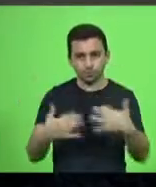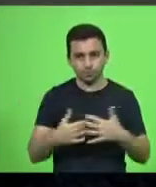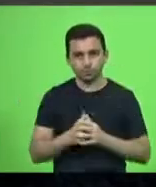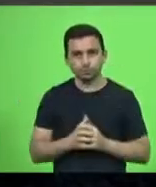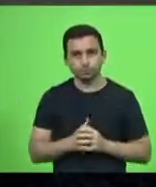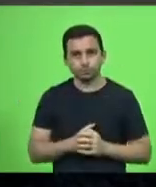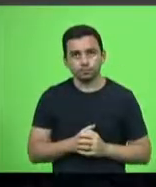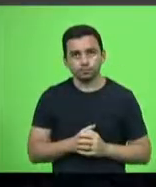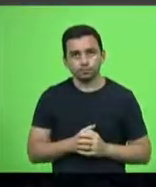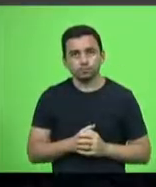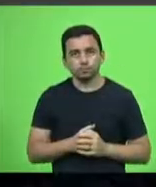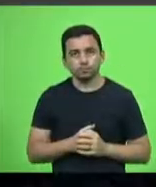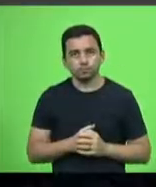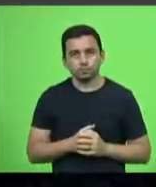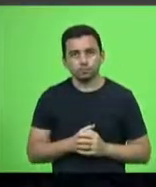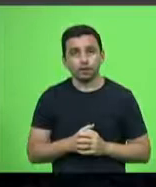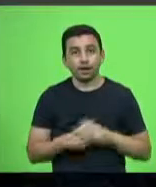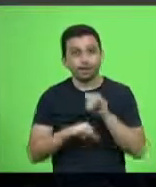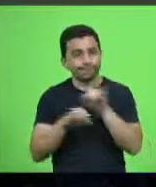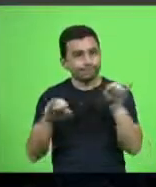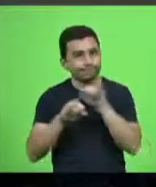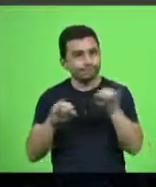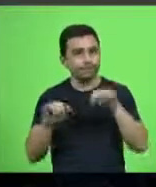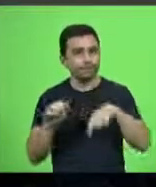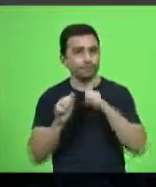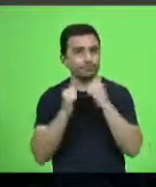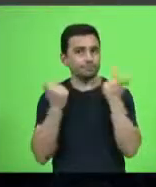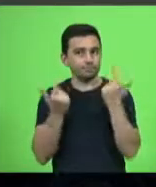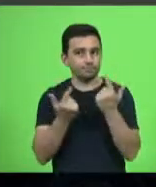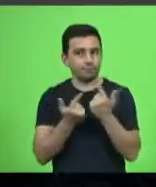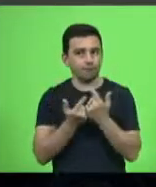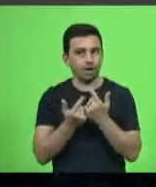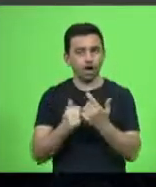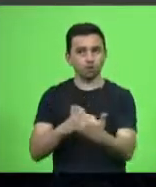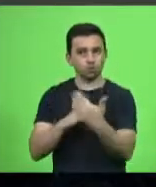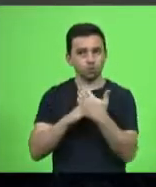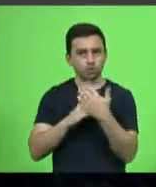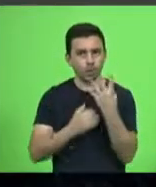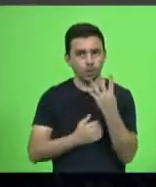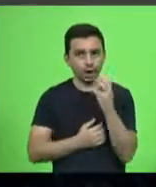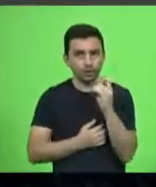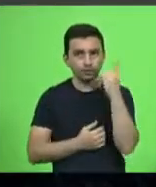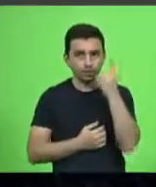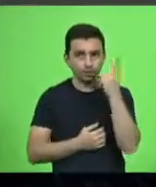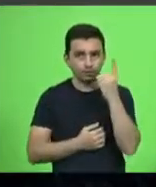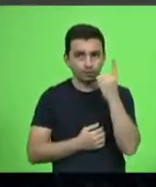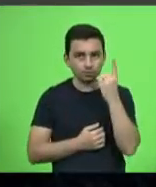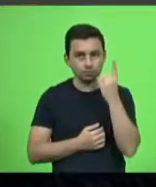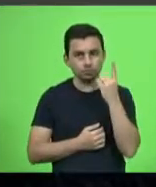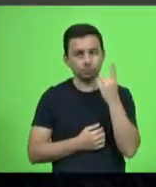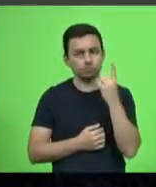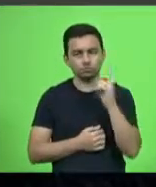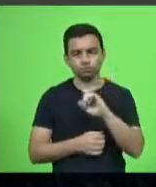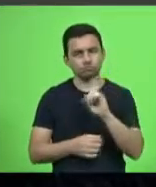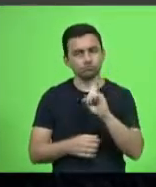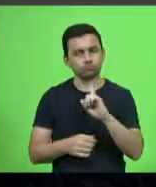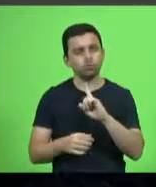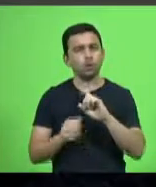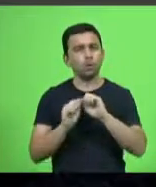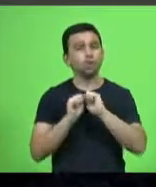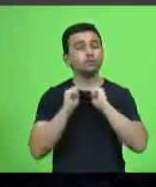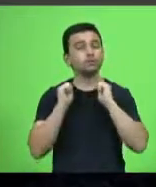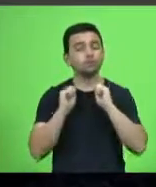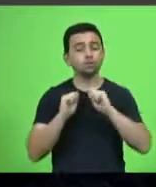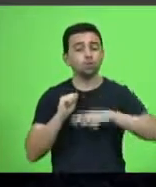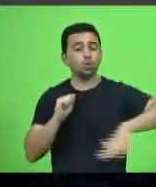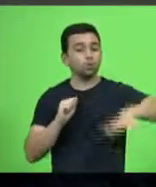Excelência. A imprensa da casa não está a serviço dos 40 deputados, está a serviço da sociedade,